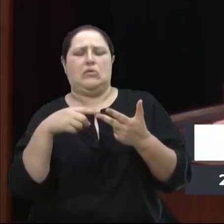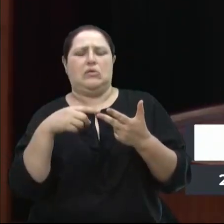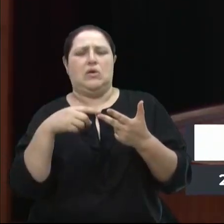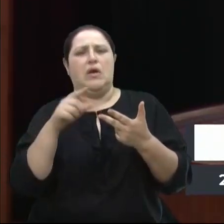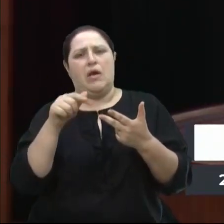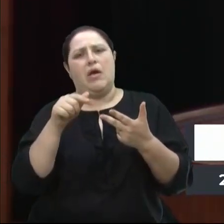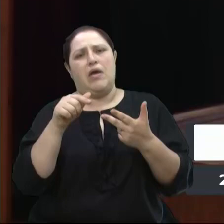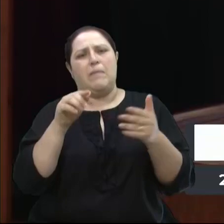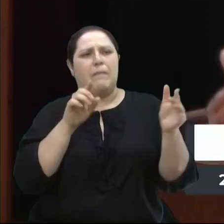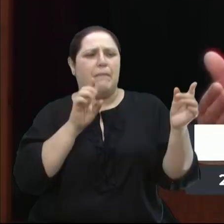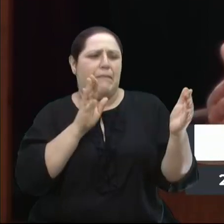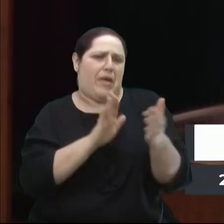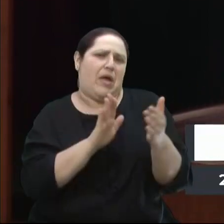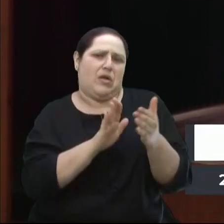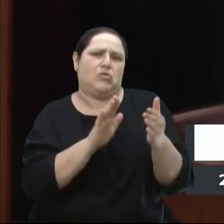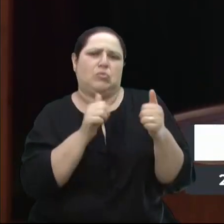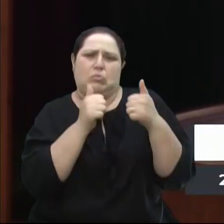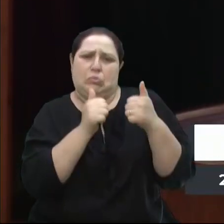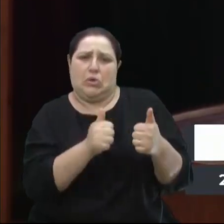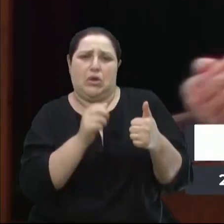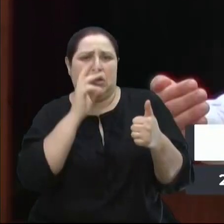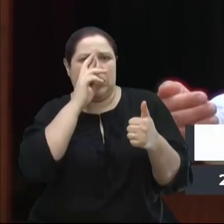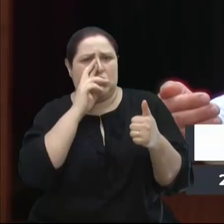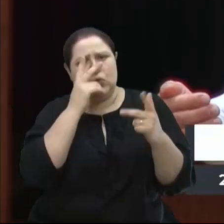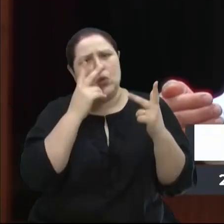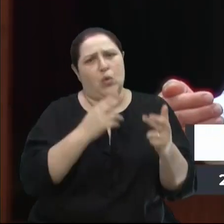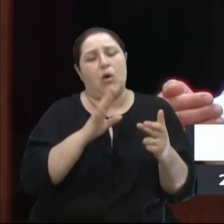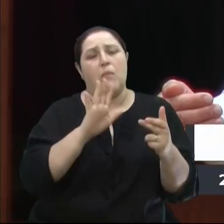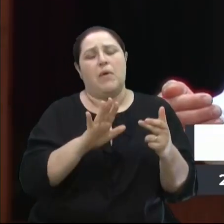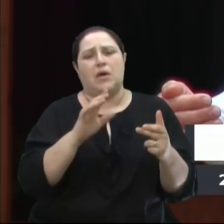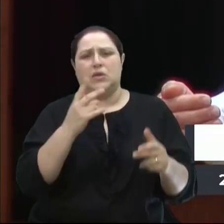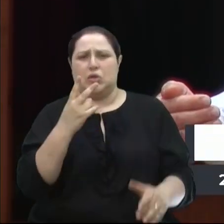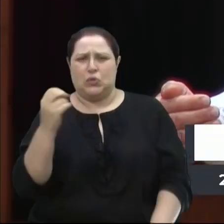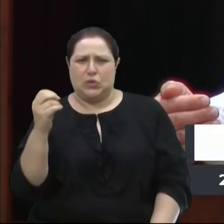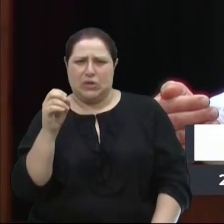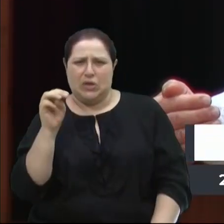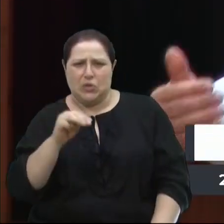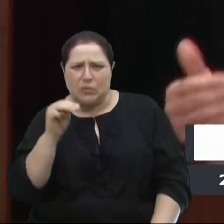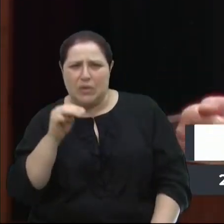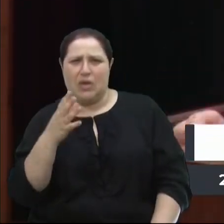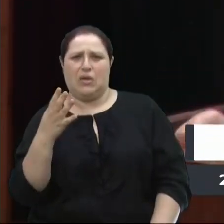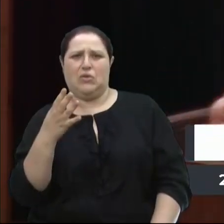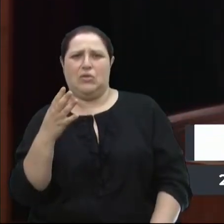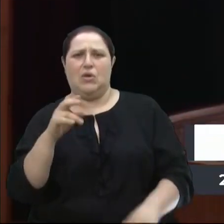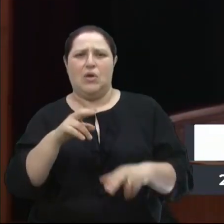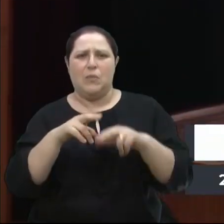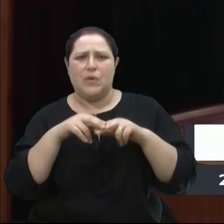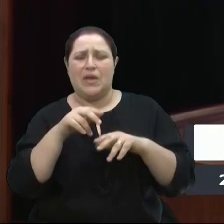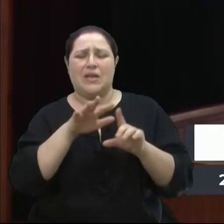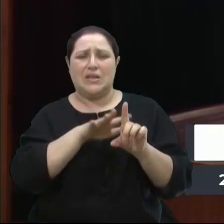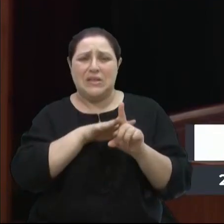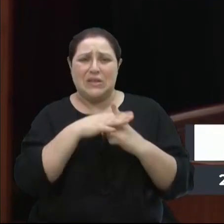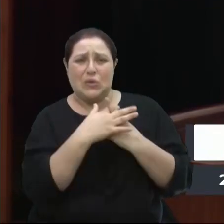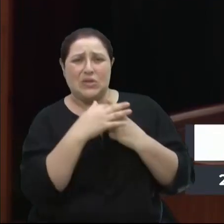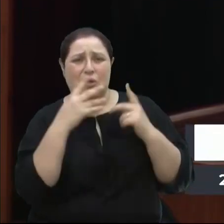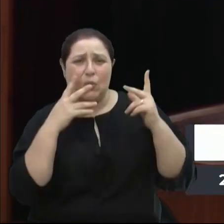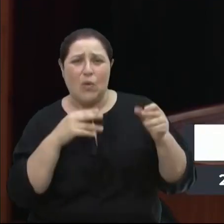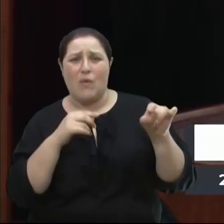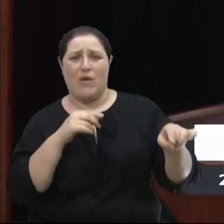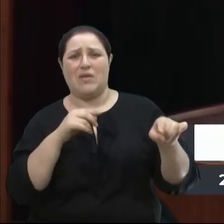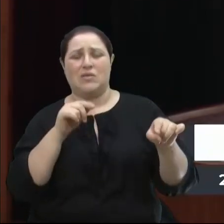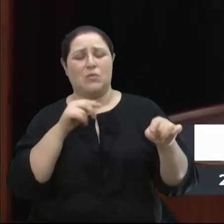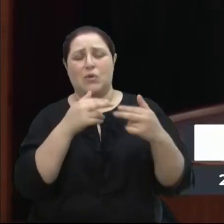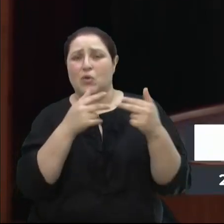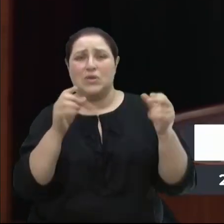é menos. Agora, por causa de 200 metros, numa situação que nem essa, que é uma situação